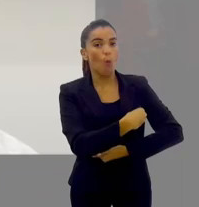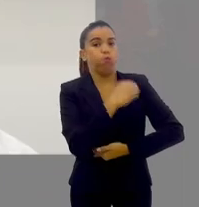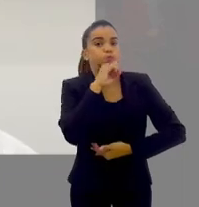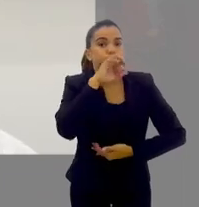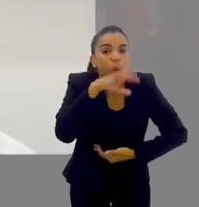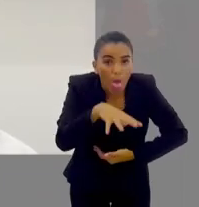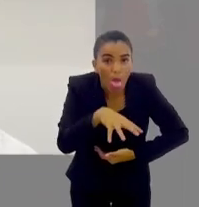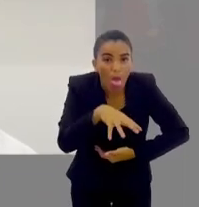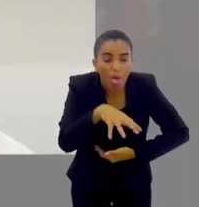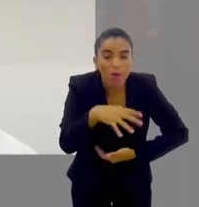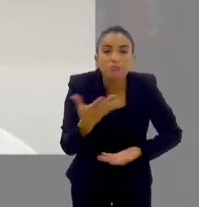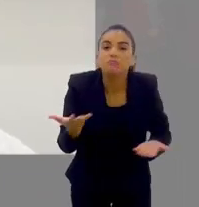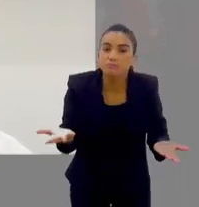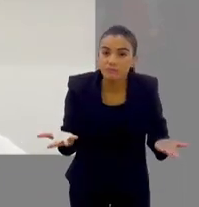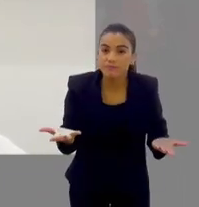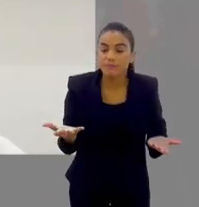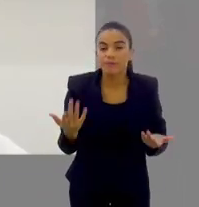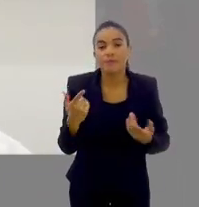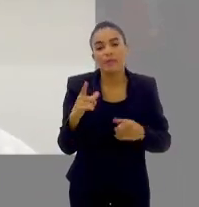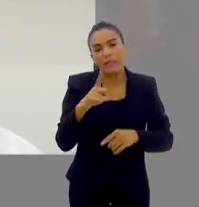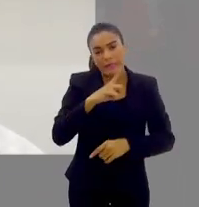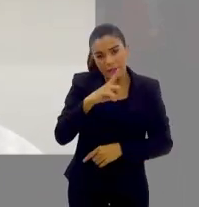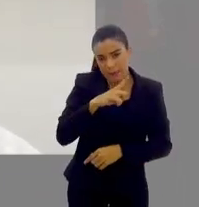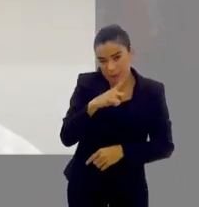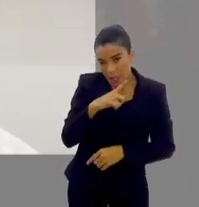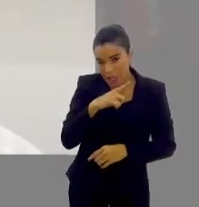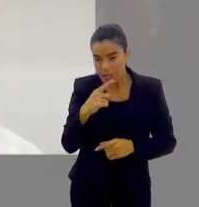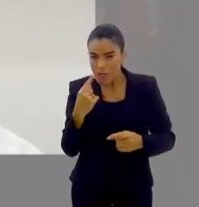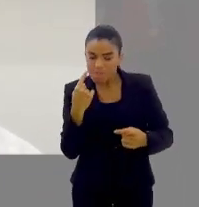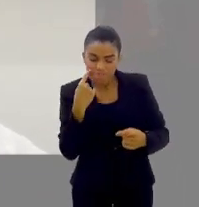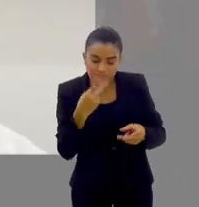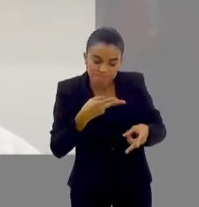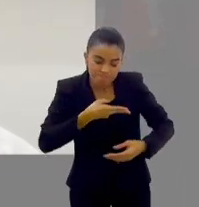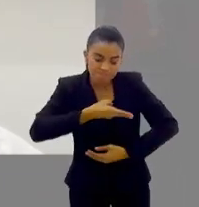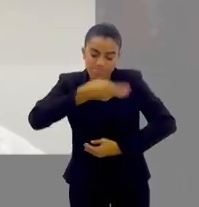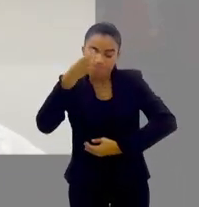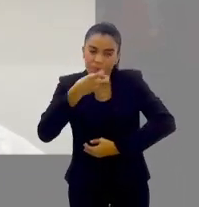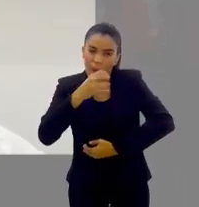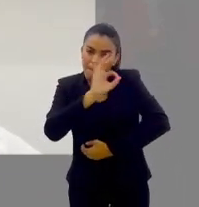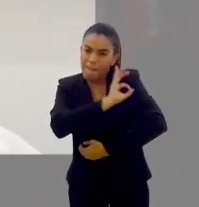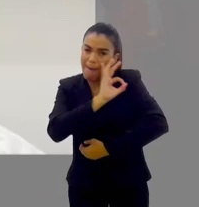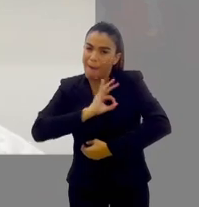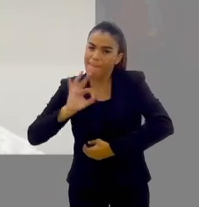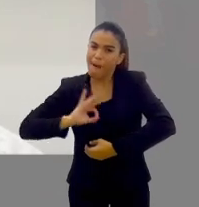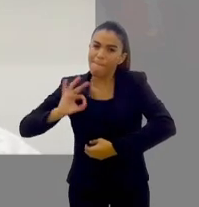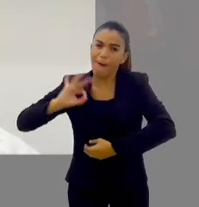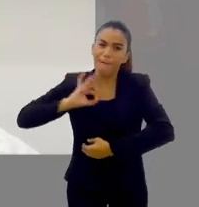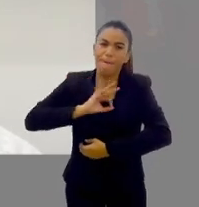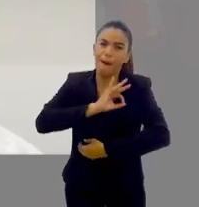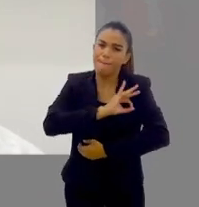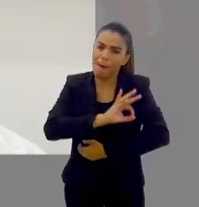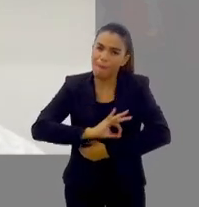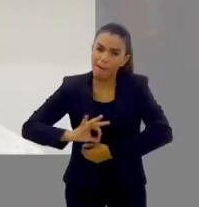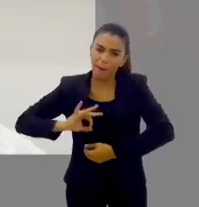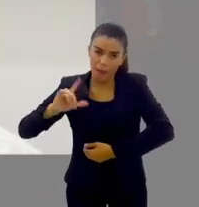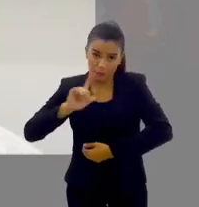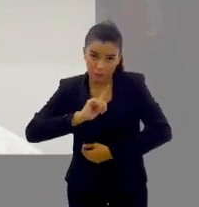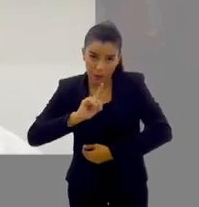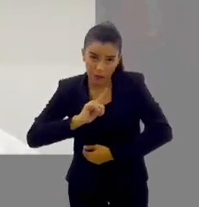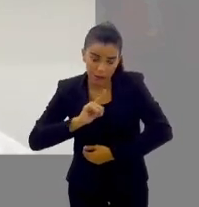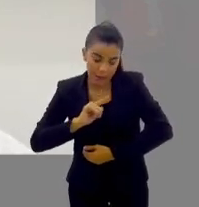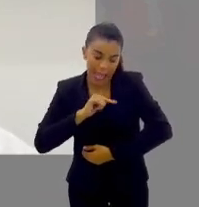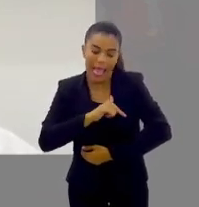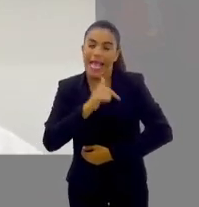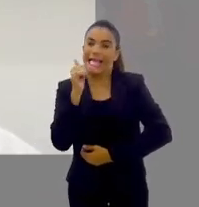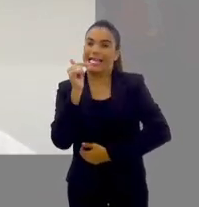comendo, ela está vomitando tudo que come, ela tem algum sinal de manchas pelo corpo que apareceram